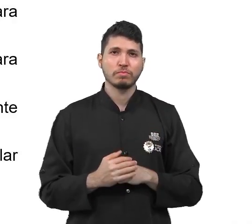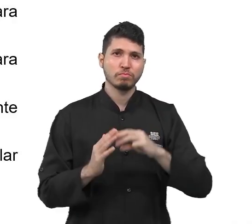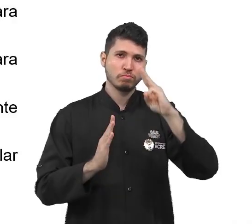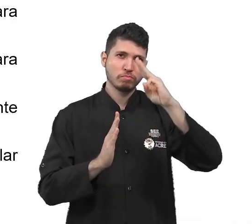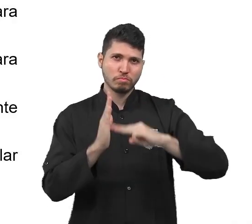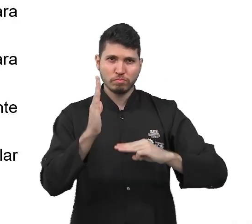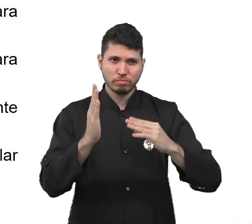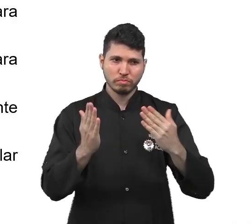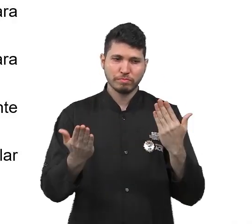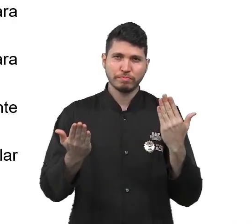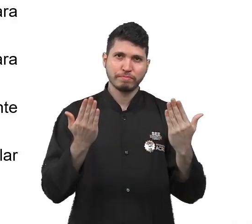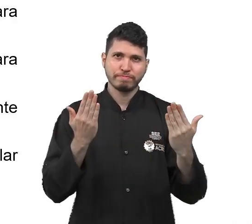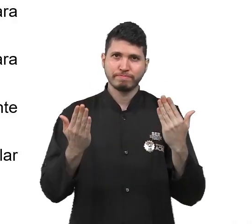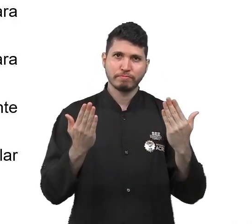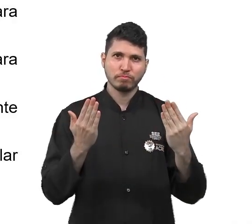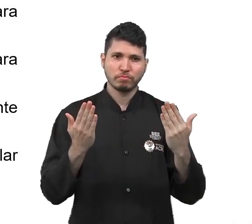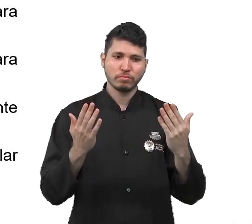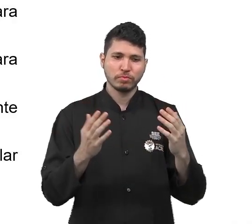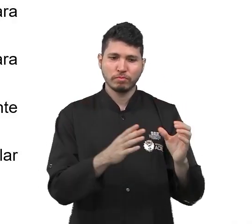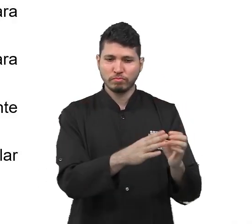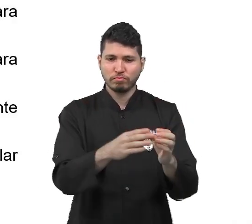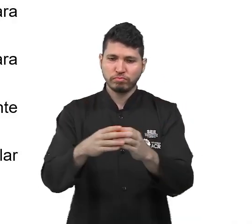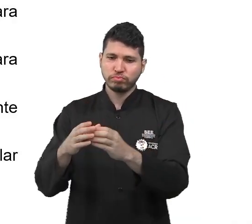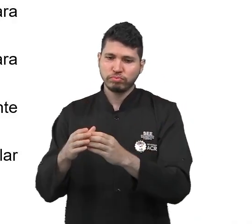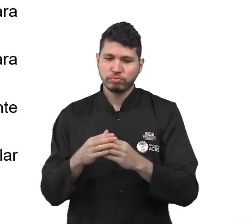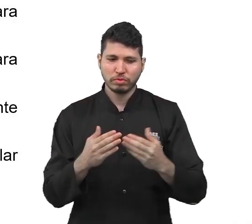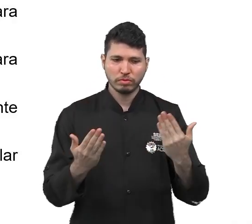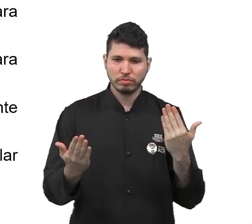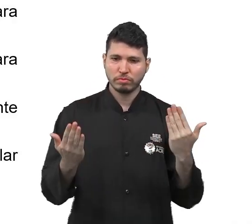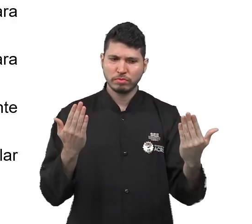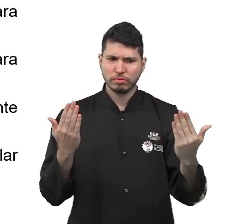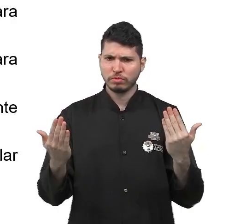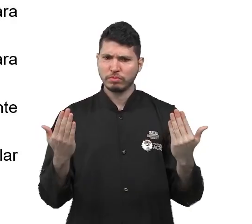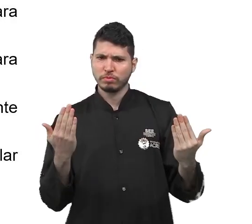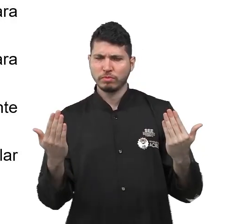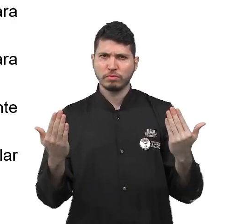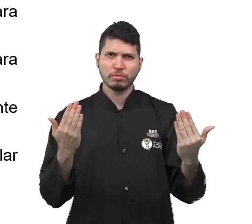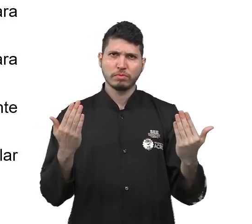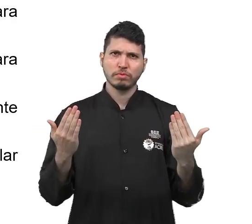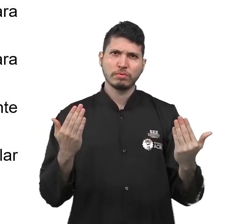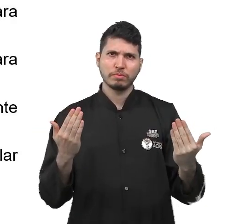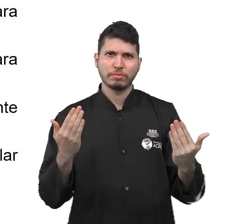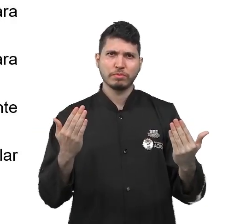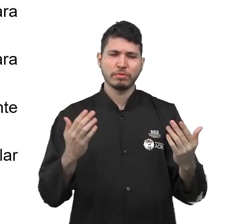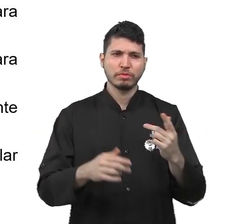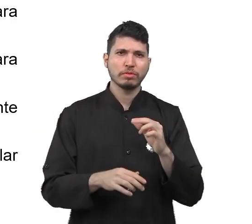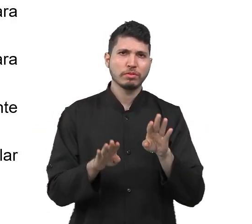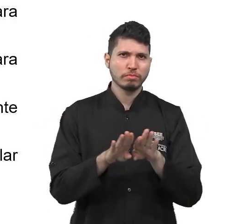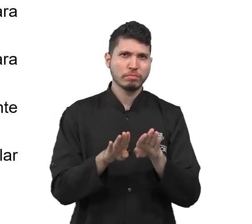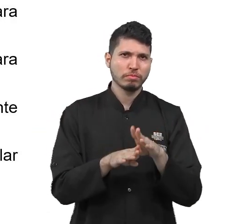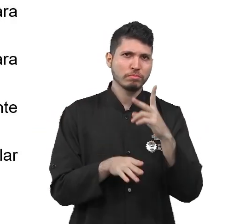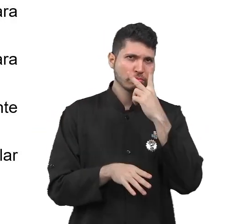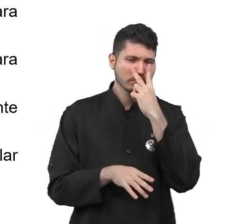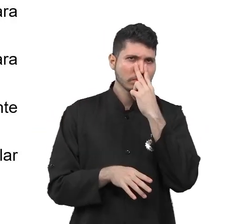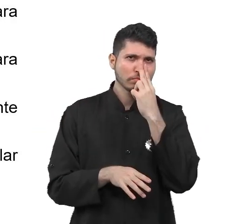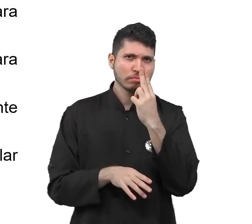Compara diferentes grupos ou condições para determinar diferenças e semelhanças.